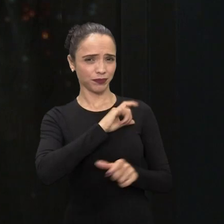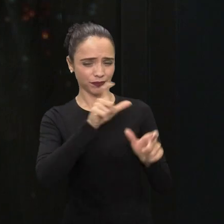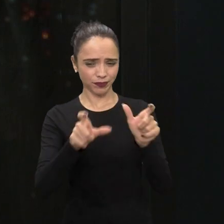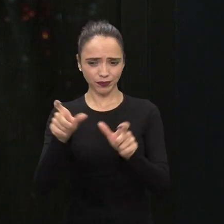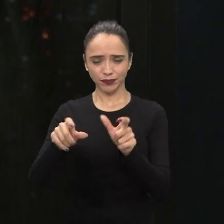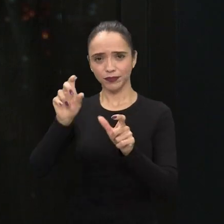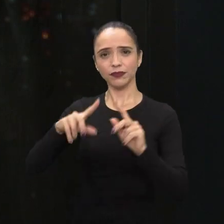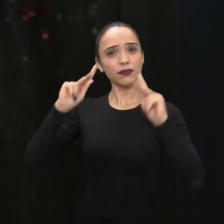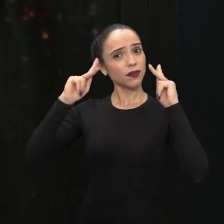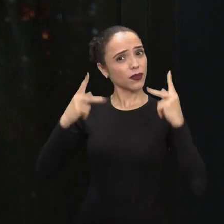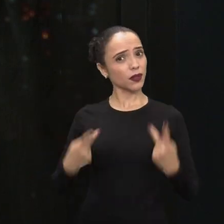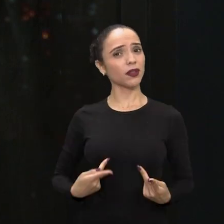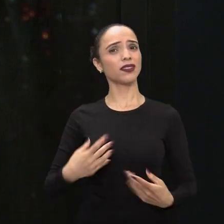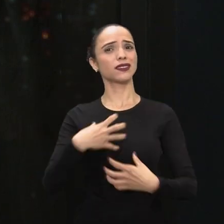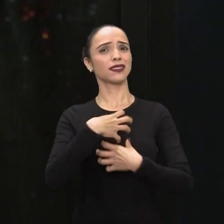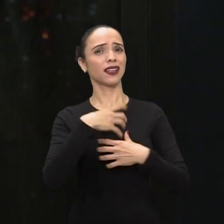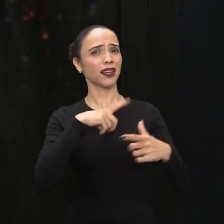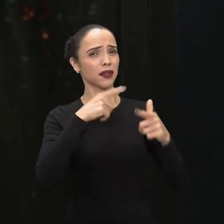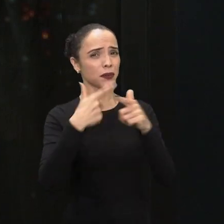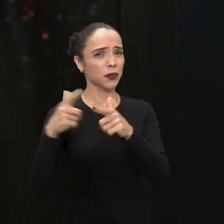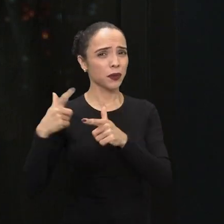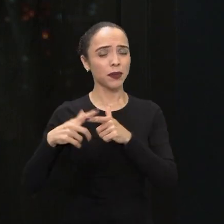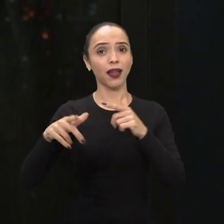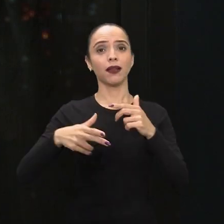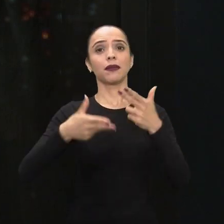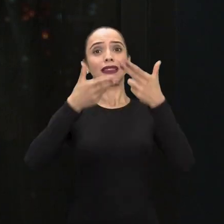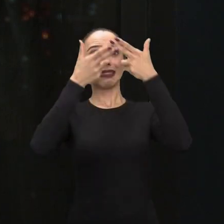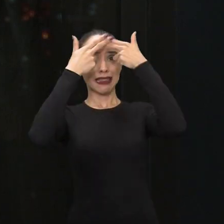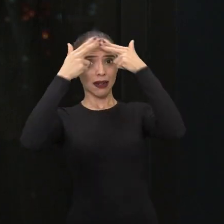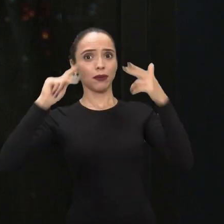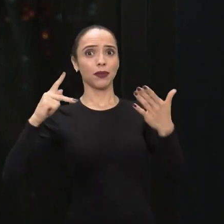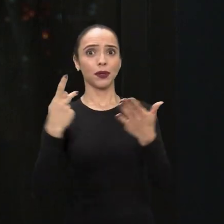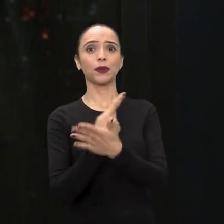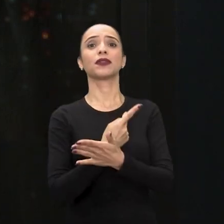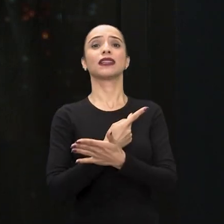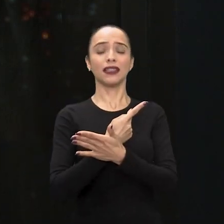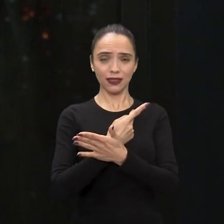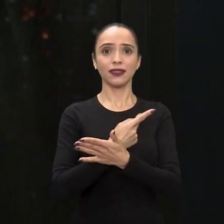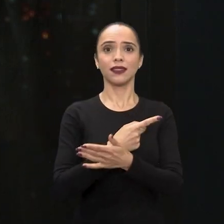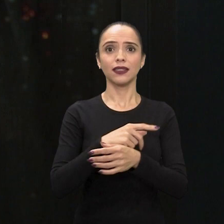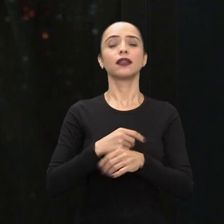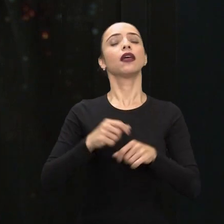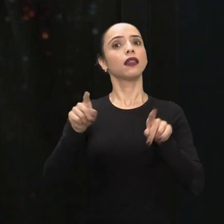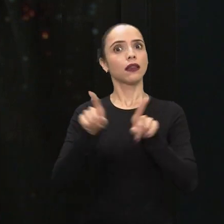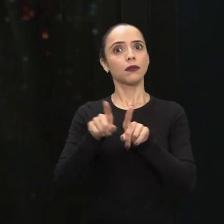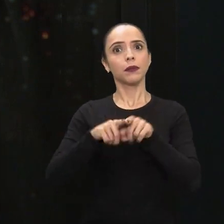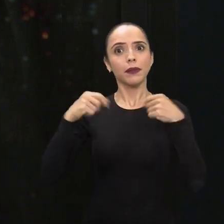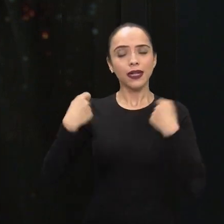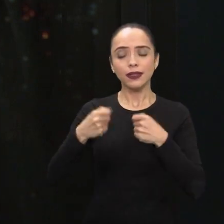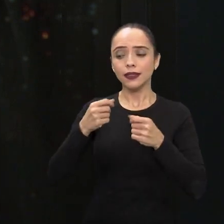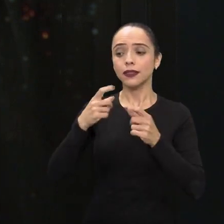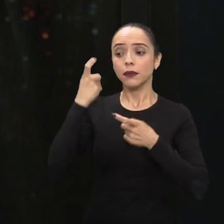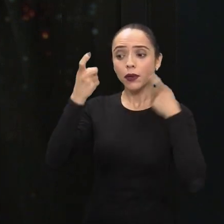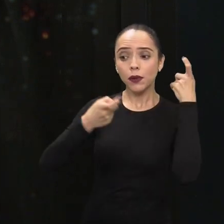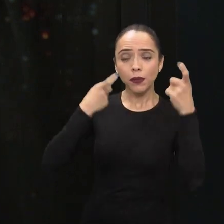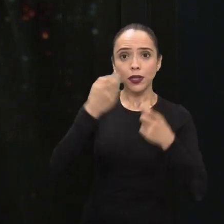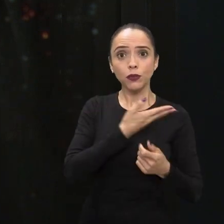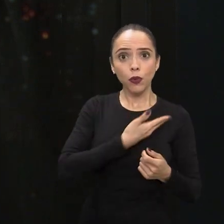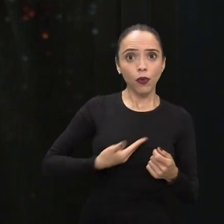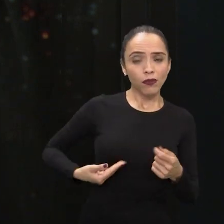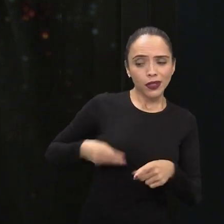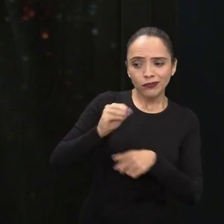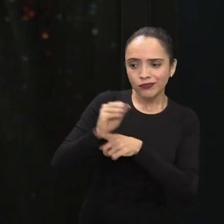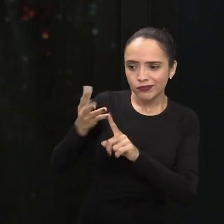seres humanos expostos a situações traumáticas de forma permanente e eles merecem um cuidado também uma preocupação inclusive dos governantes